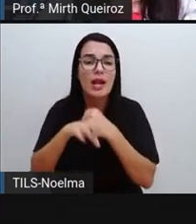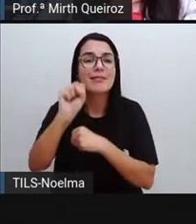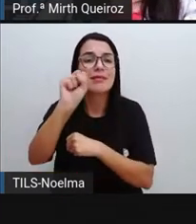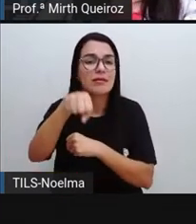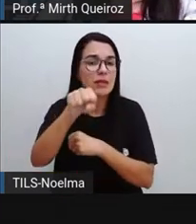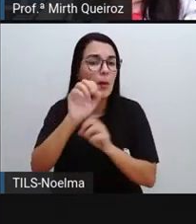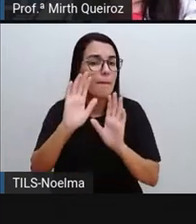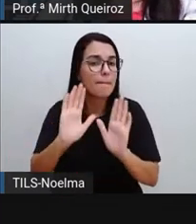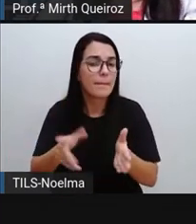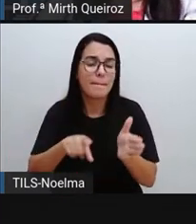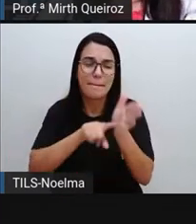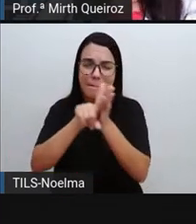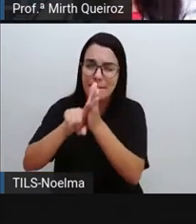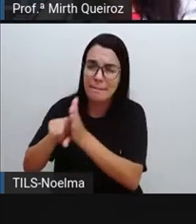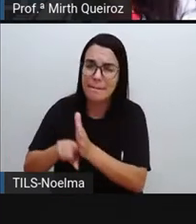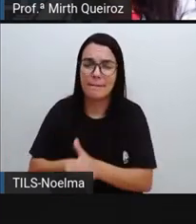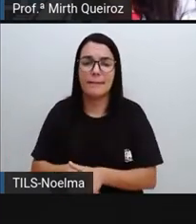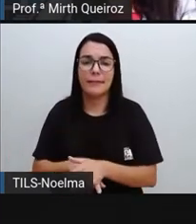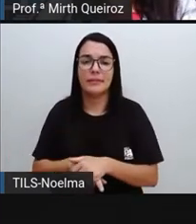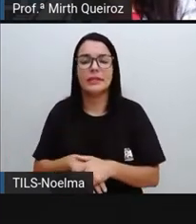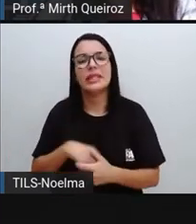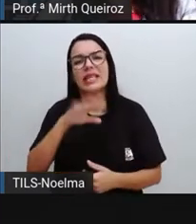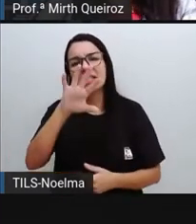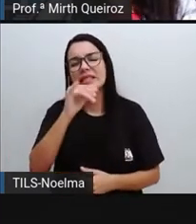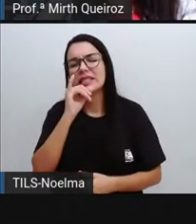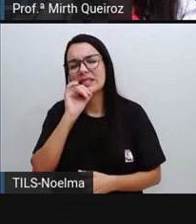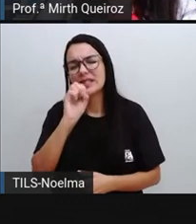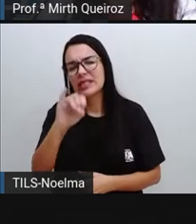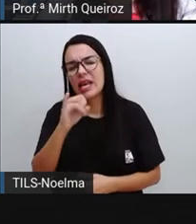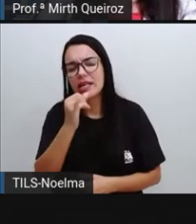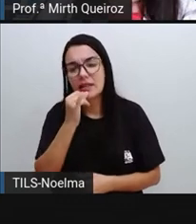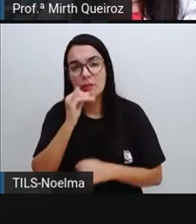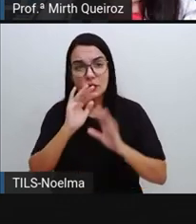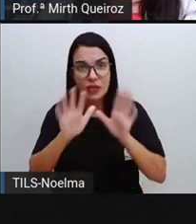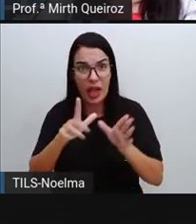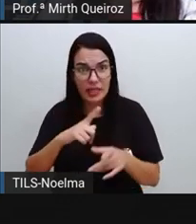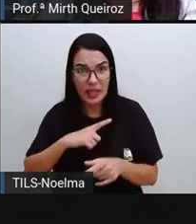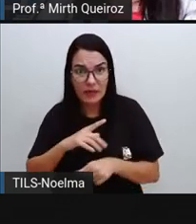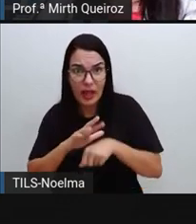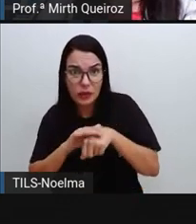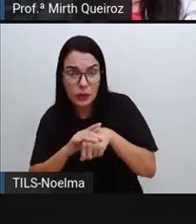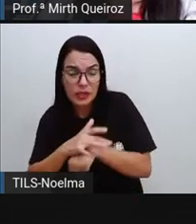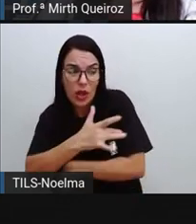sobre essa vacina. E quem já teve Covid pode vacinar? Pode